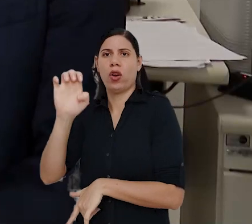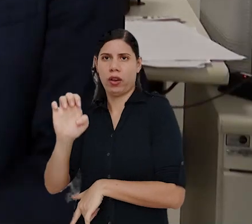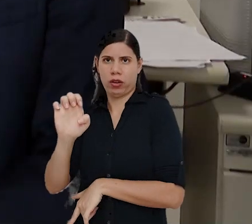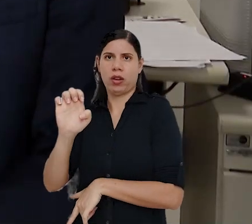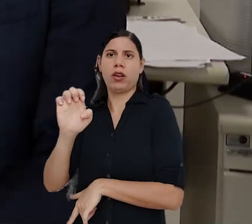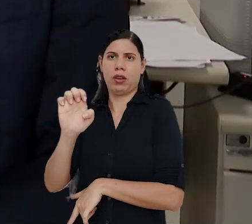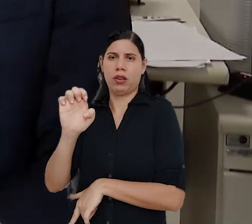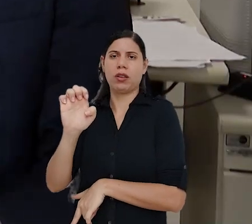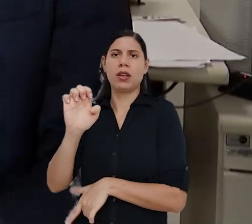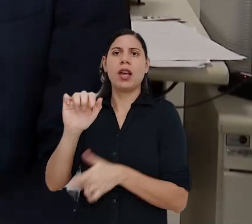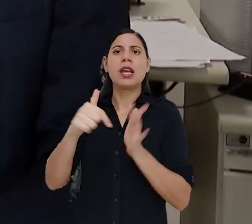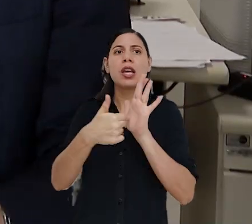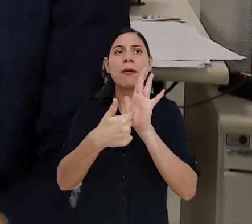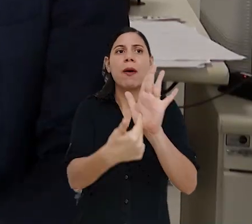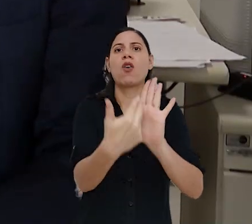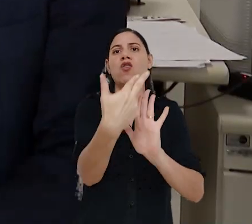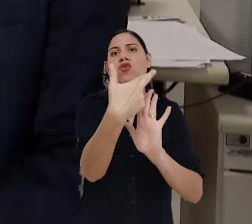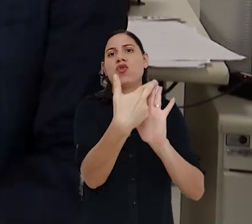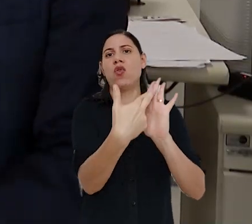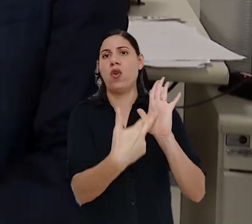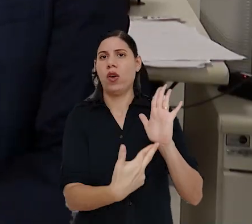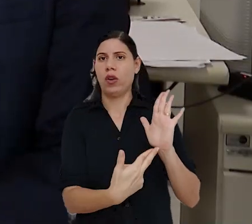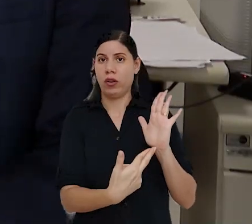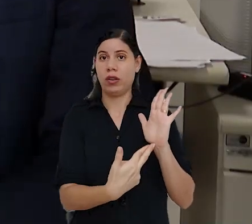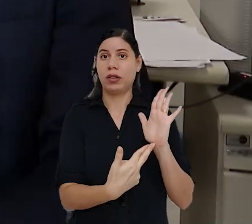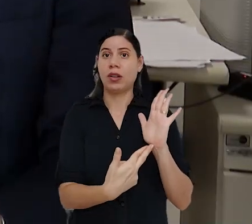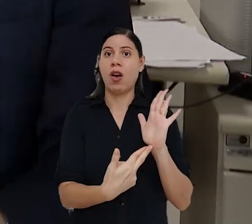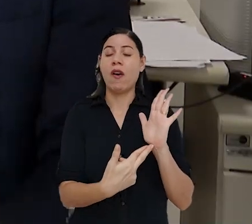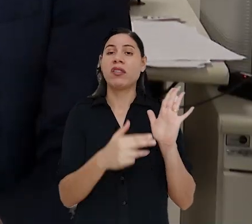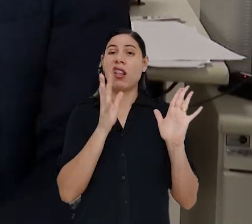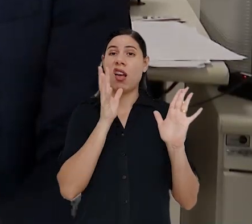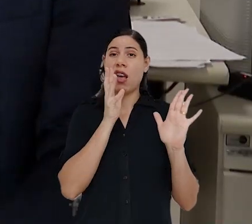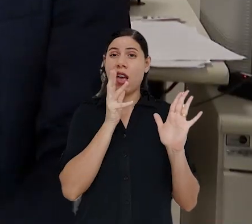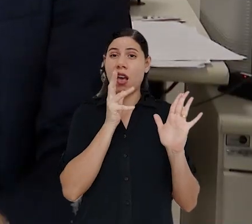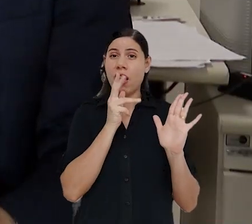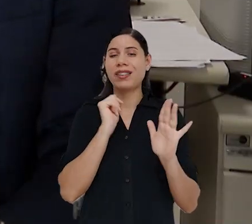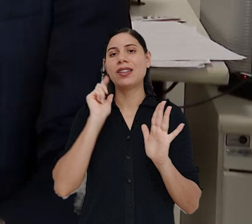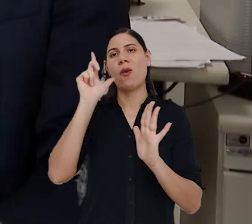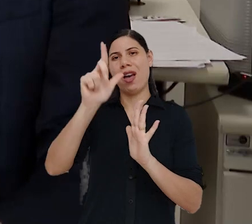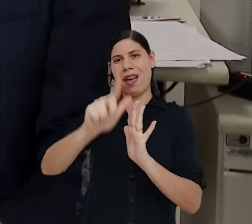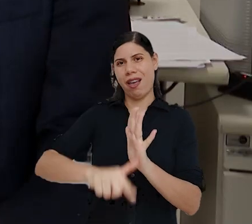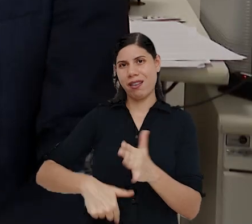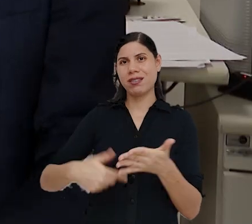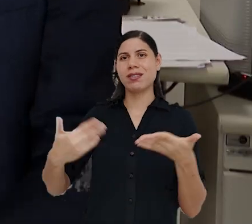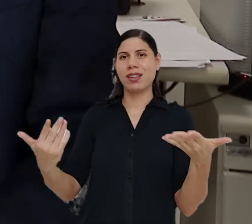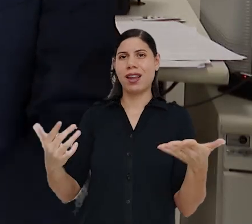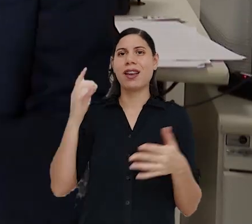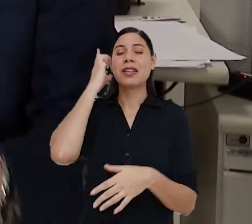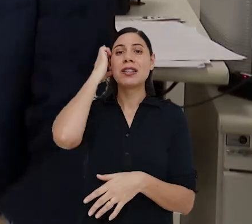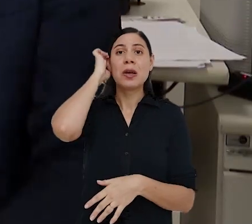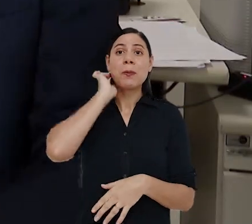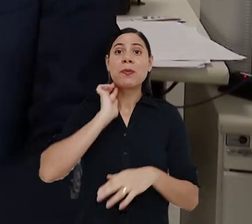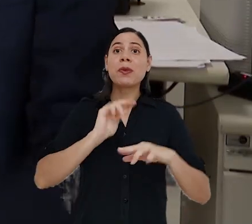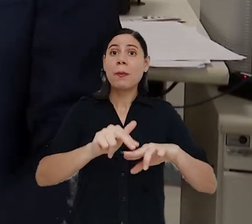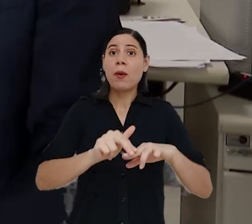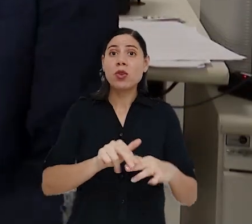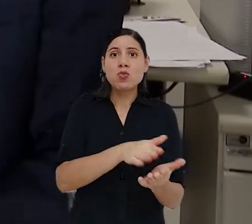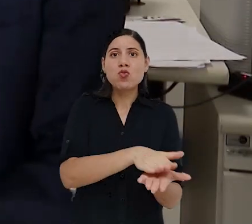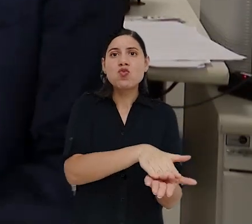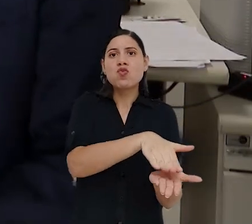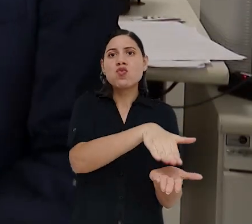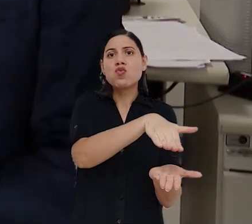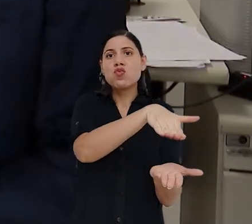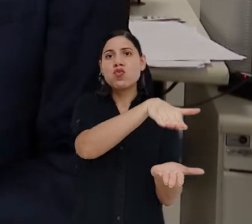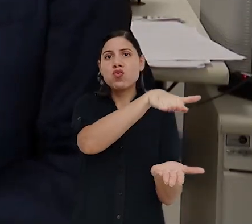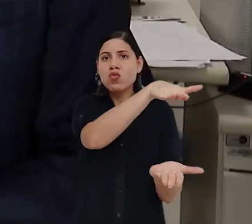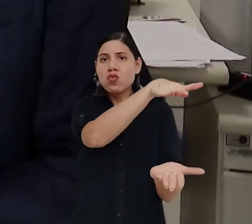judicial eletrônico, de emitir relatórios, isso termina atrasando, dando volume